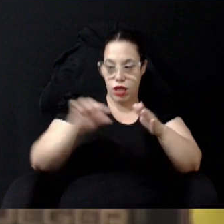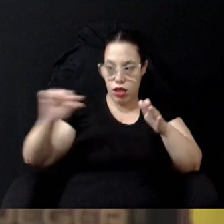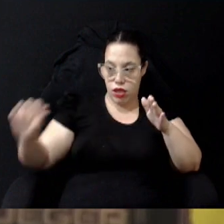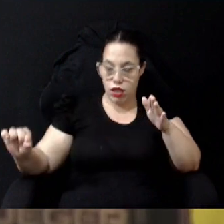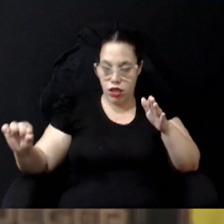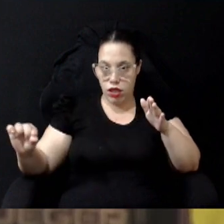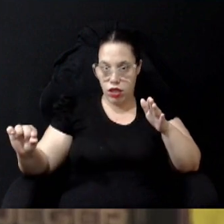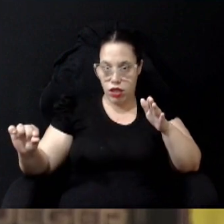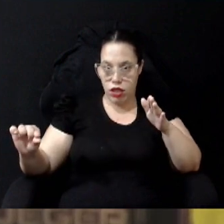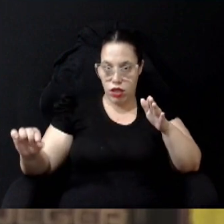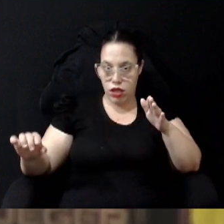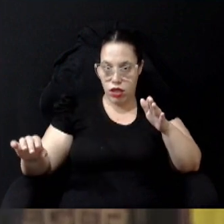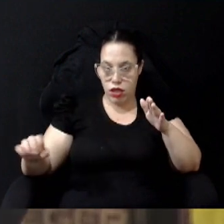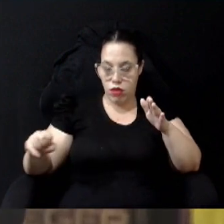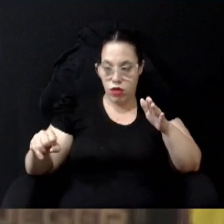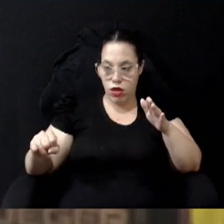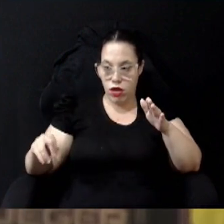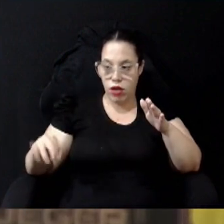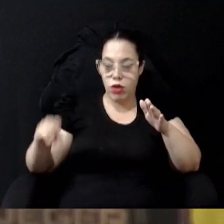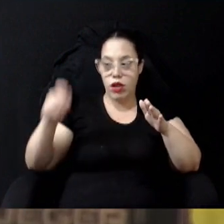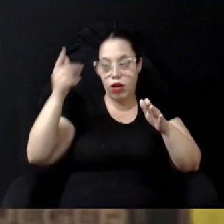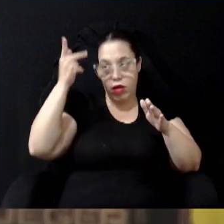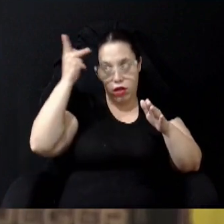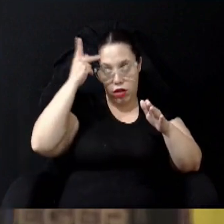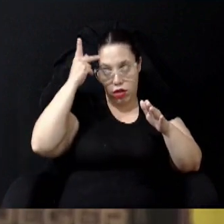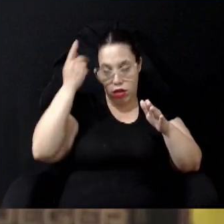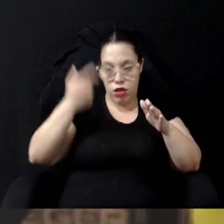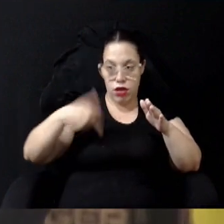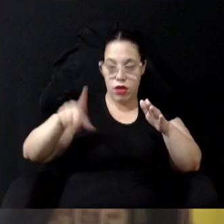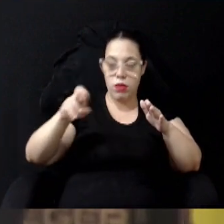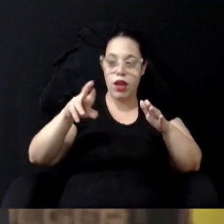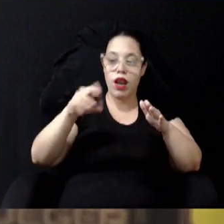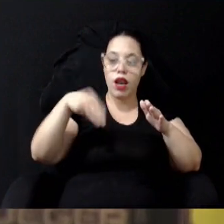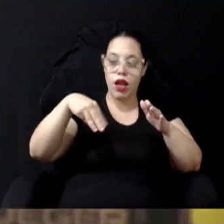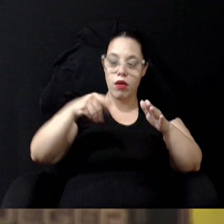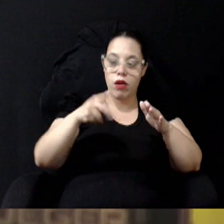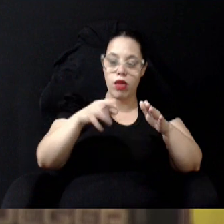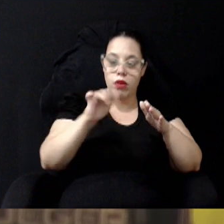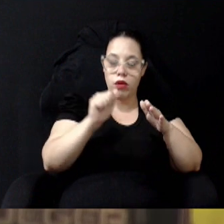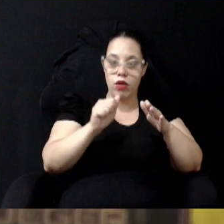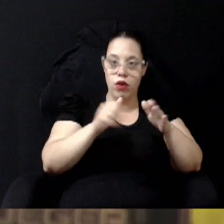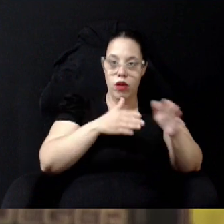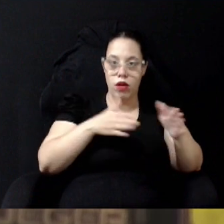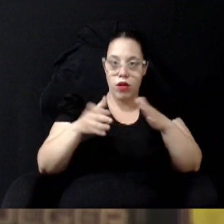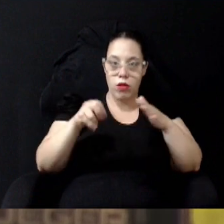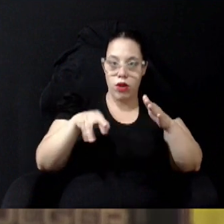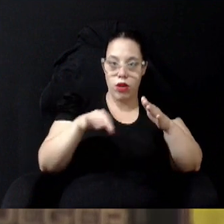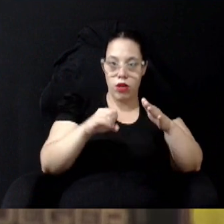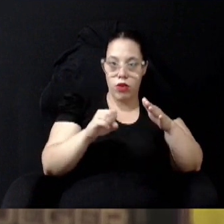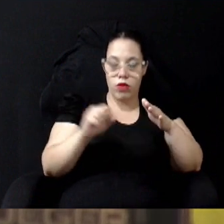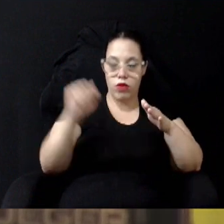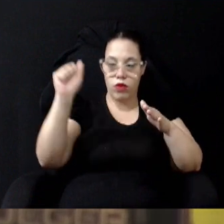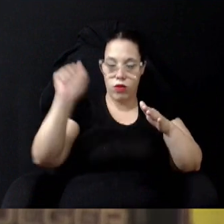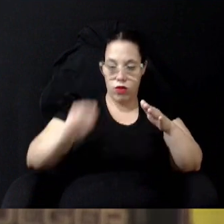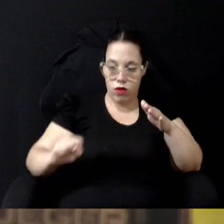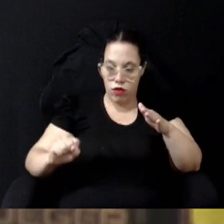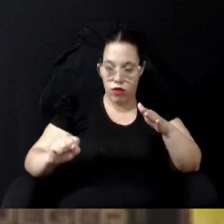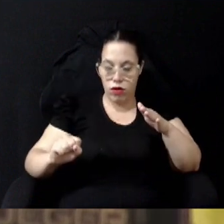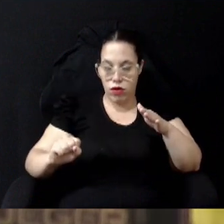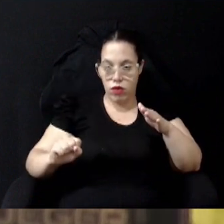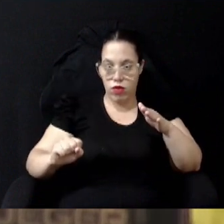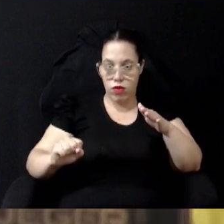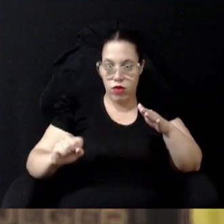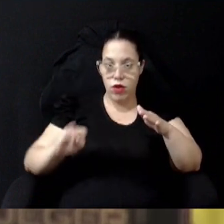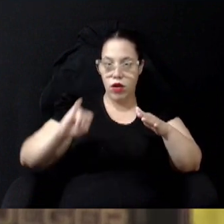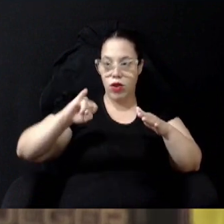cidade imperial de São Paulo e ia até Belém do Pará. Passava pelo Mato Grosso de Jundiaí, que